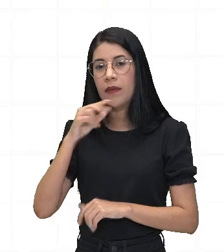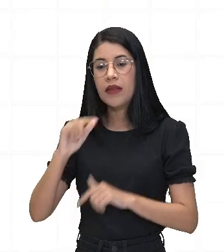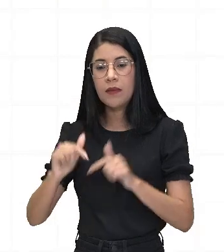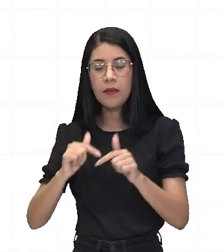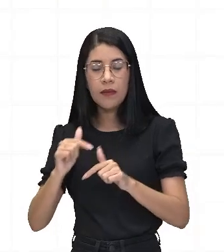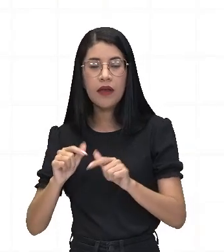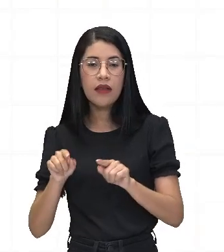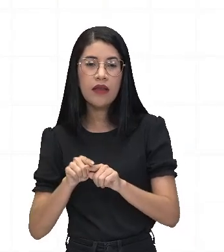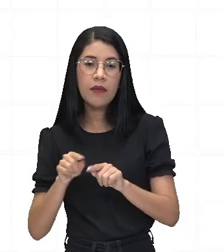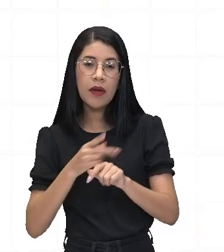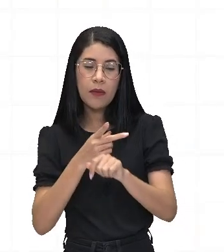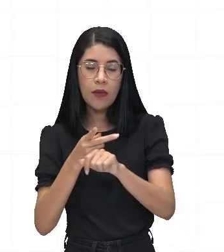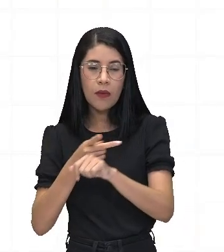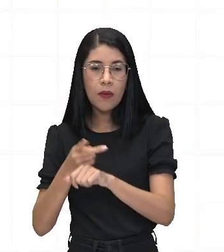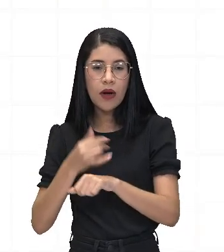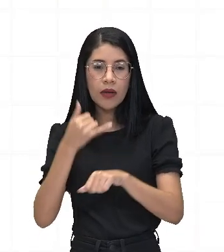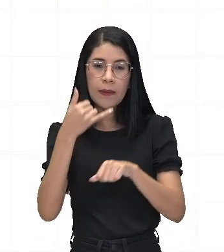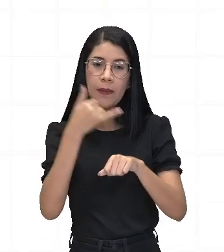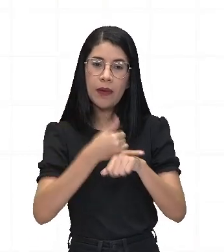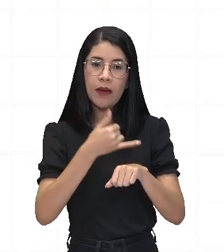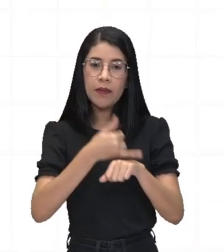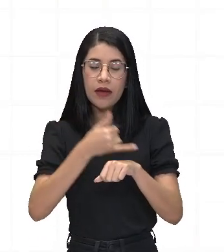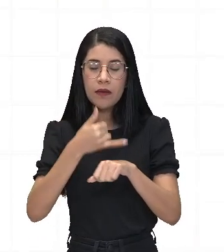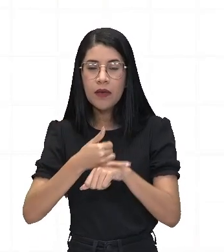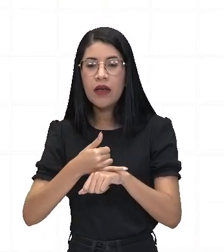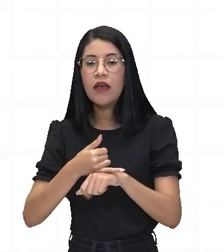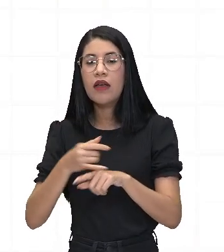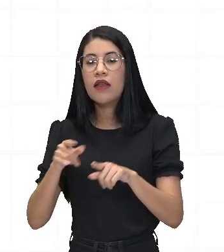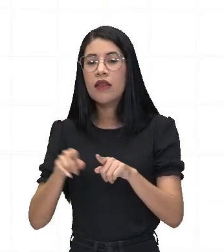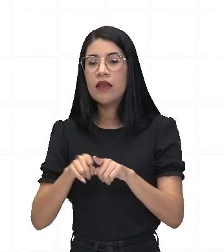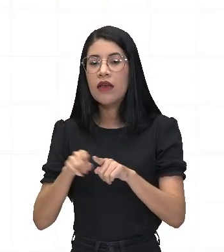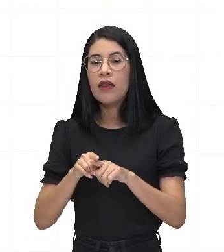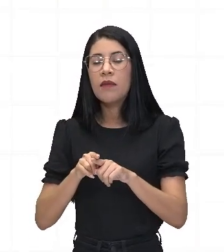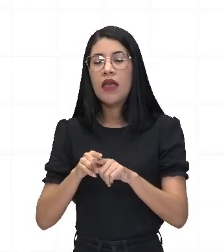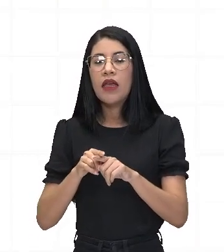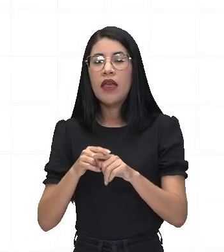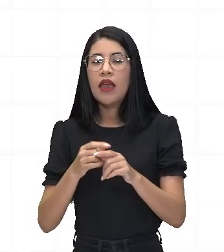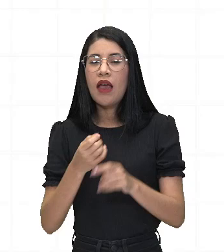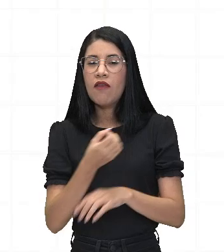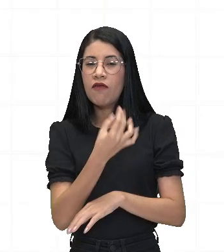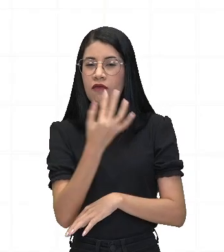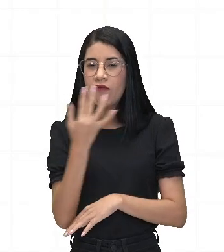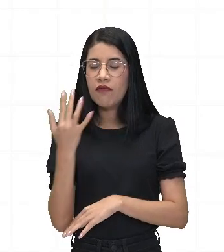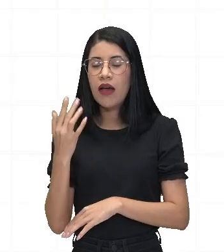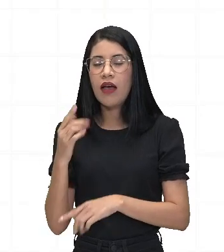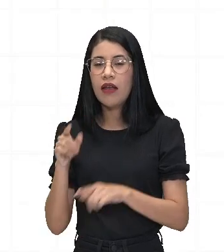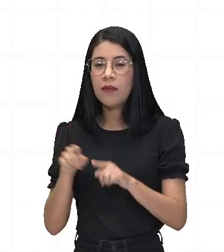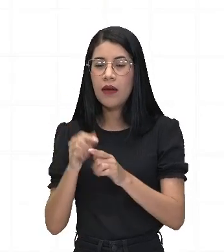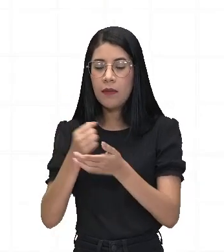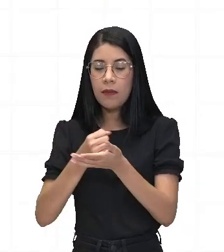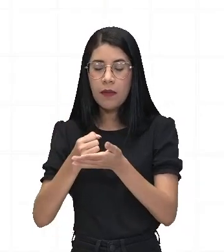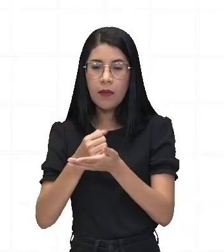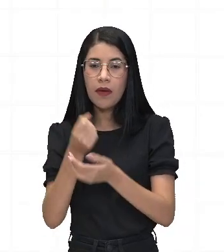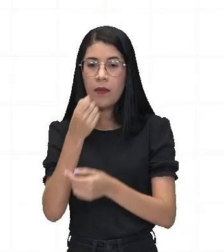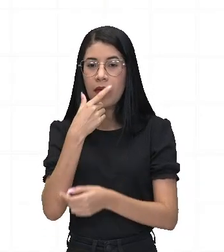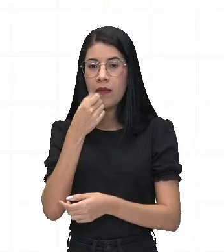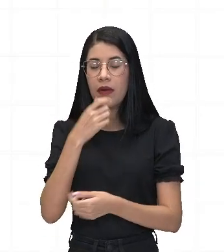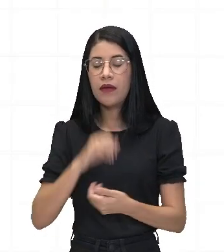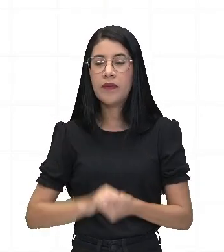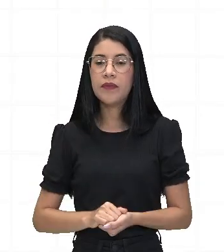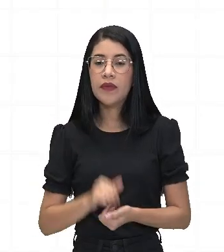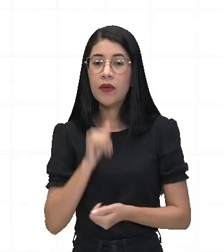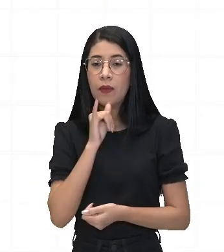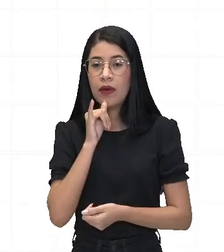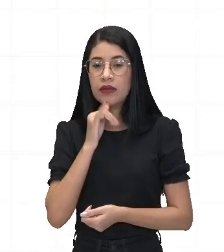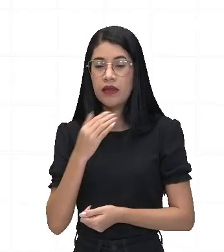busca do minério, de metais preciosos, temos também drogas do sertão, coloquei aí o exemplo da lavoura de pimenta do